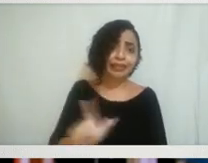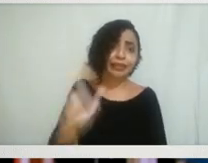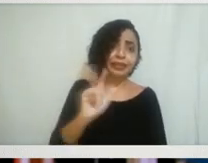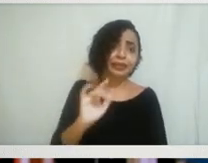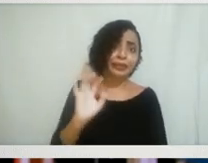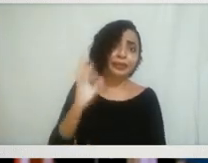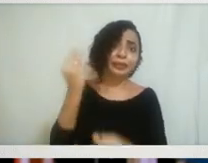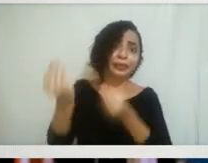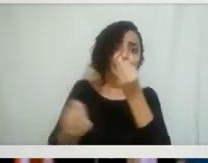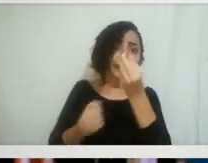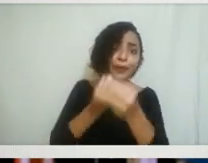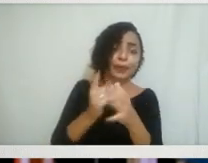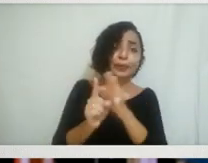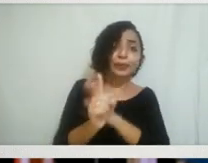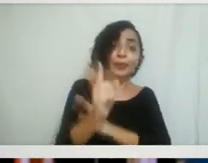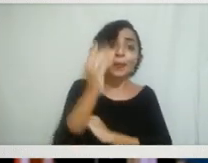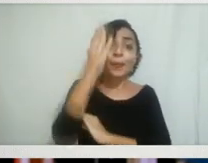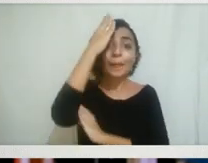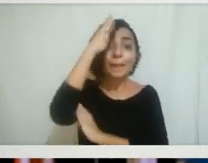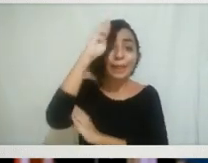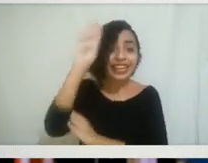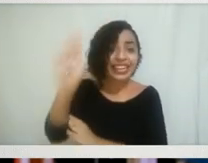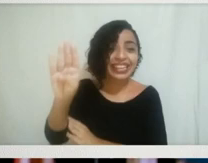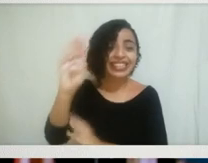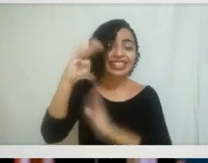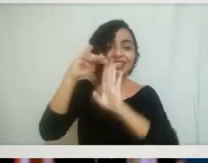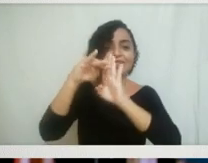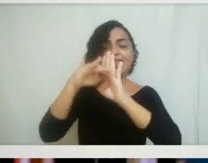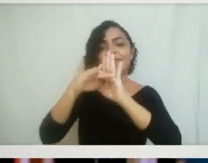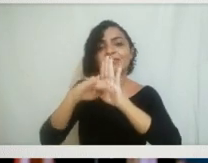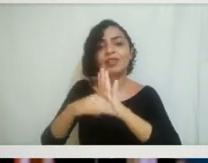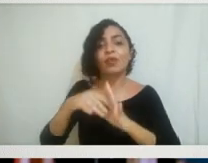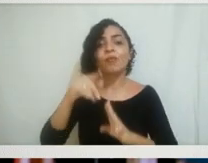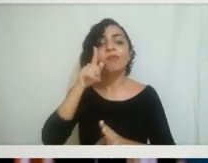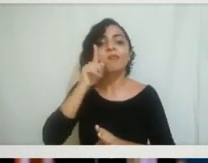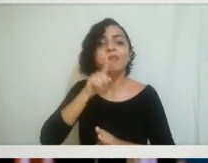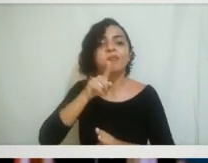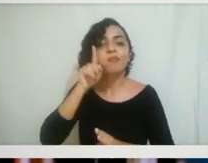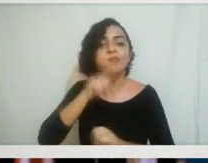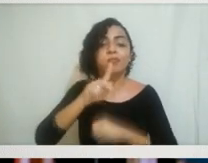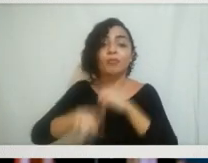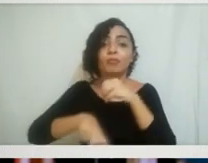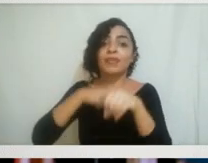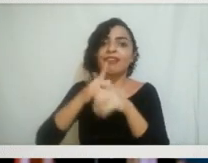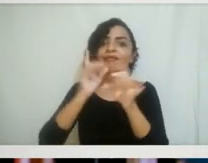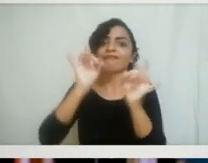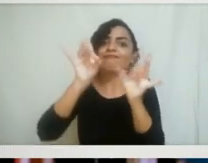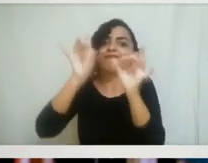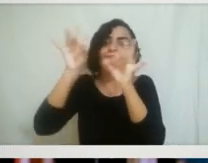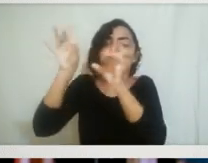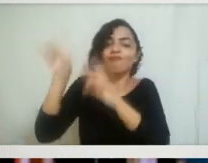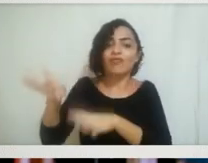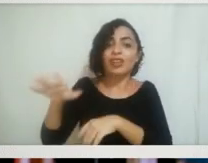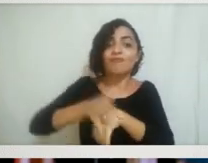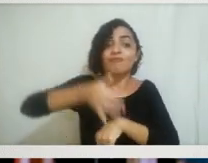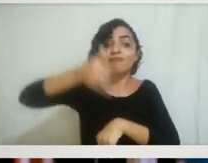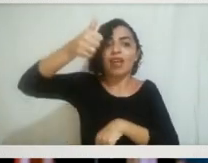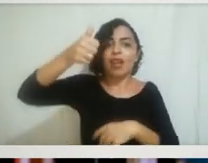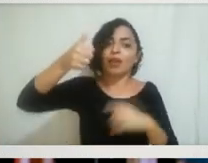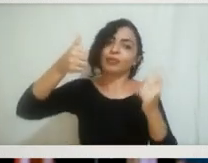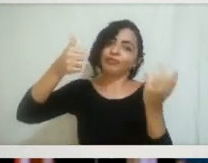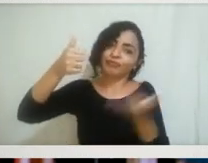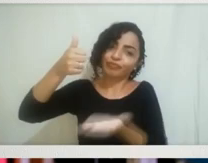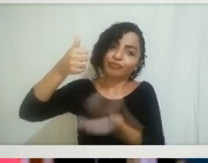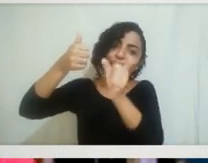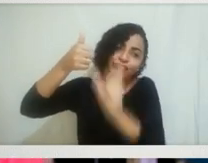editorial, o mercado editorial, tá lá entre os principais dos Estados Unidos, né, em termos de vendagem também. Então,